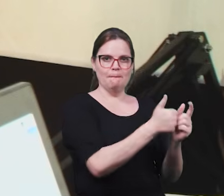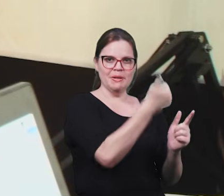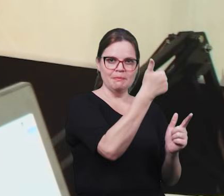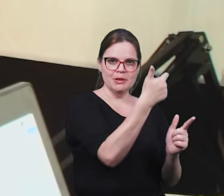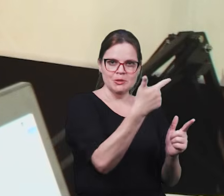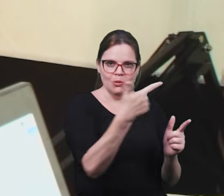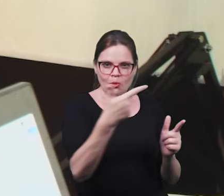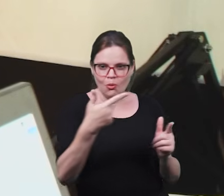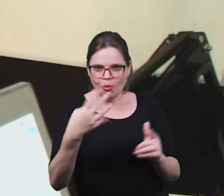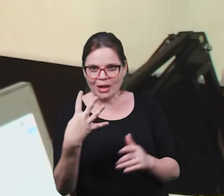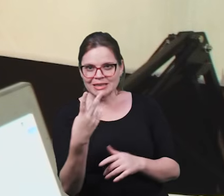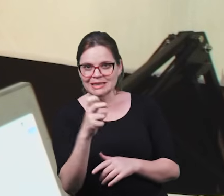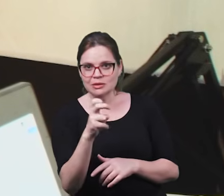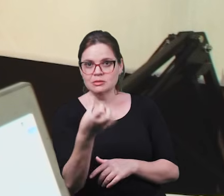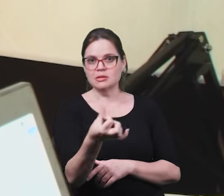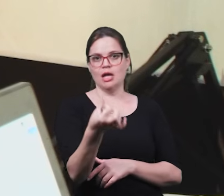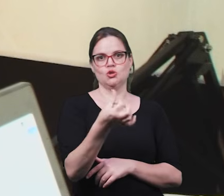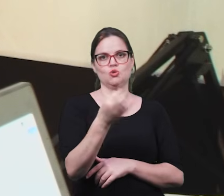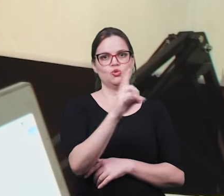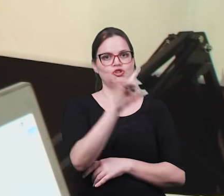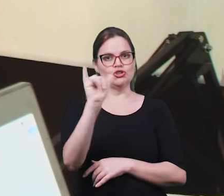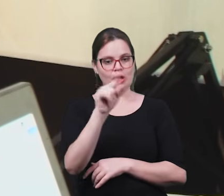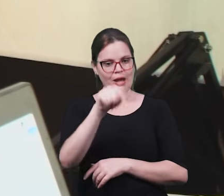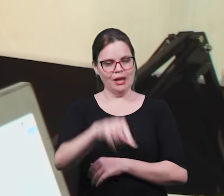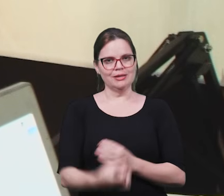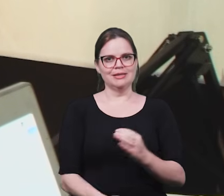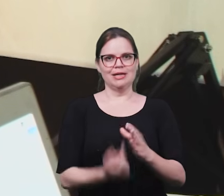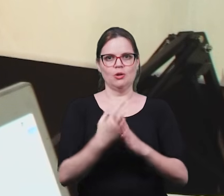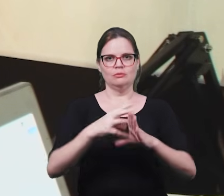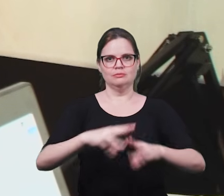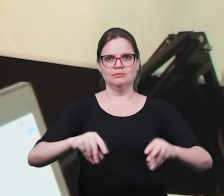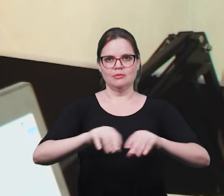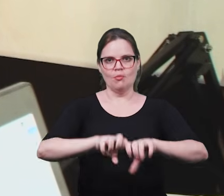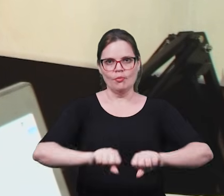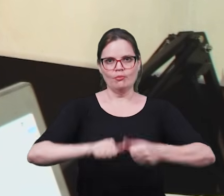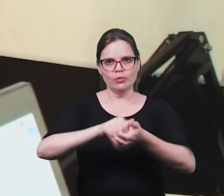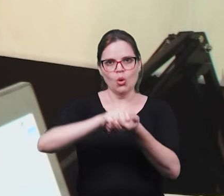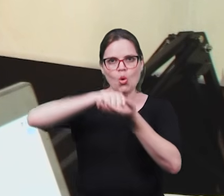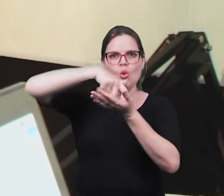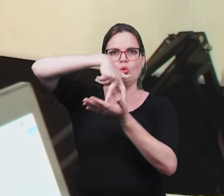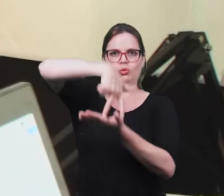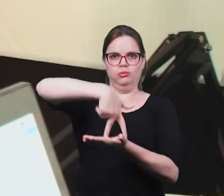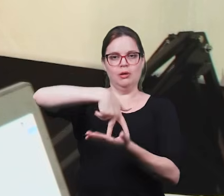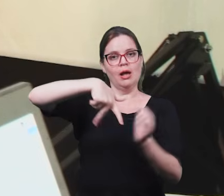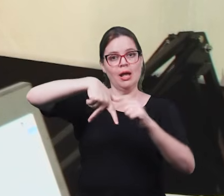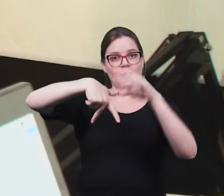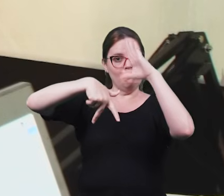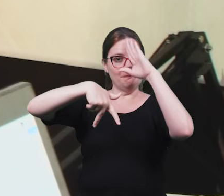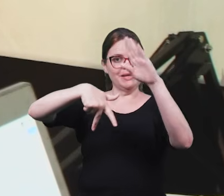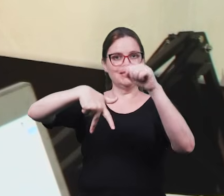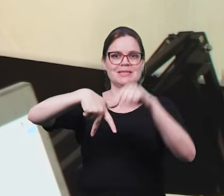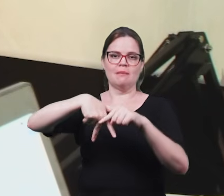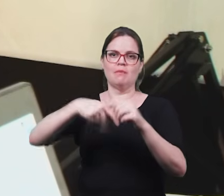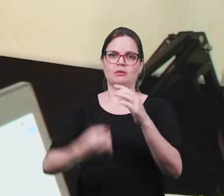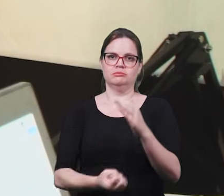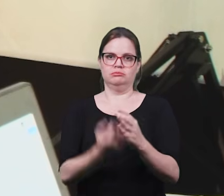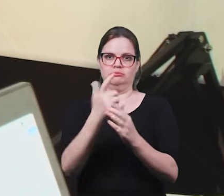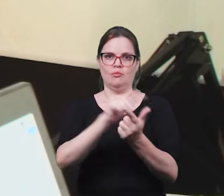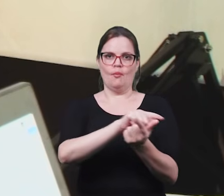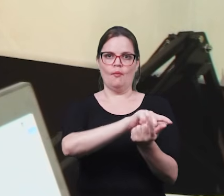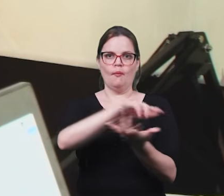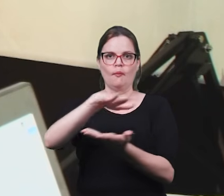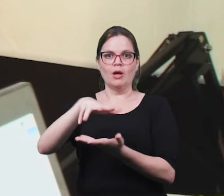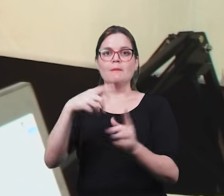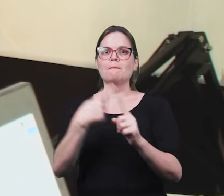homem. E o homem é a coroa da criação, né? É interessante quando você vai ler sobre isso, porque o Senhor vai usando na expressão